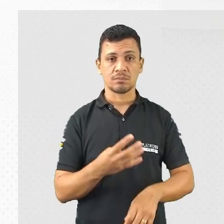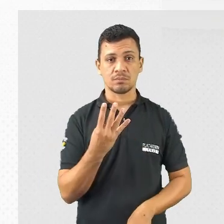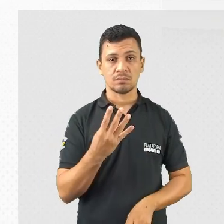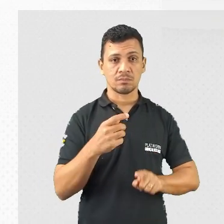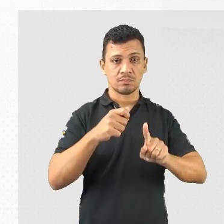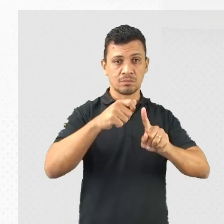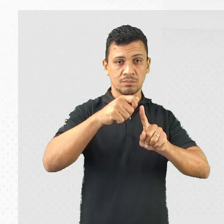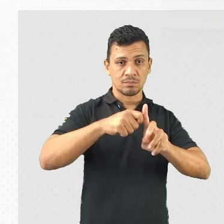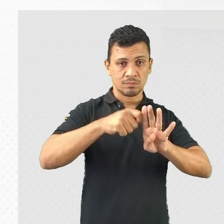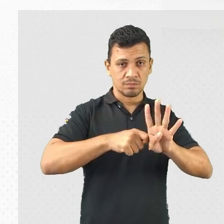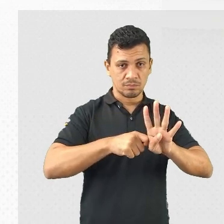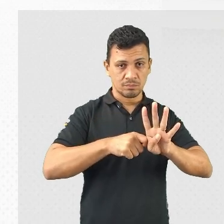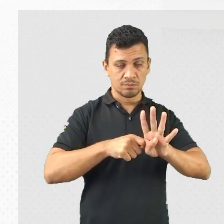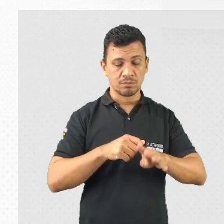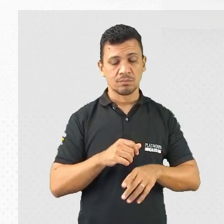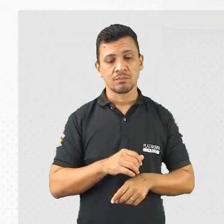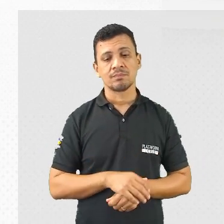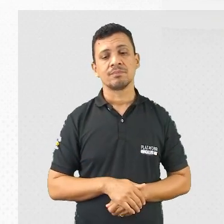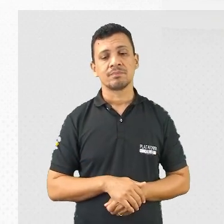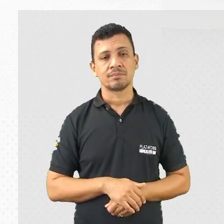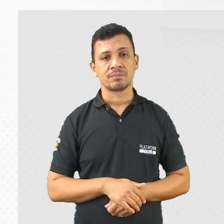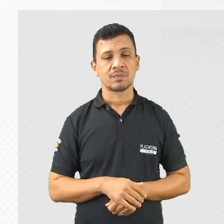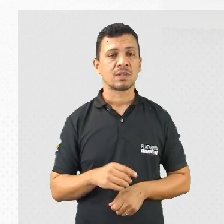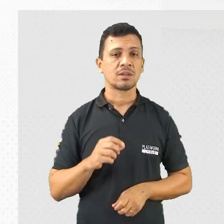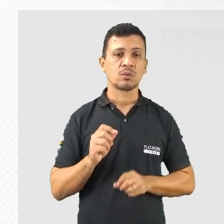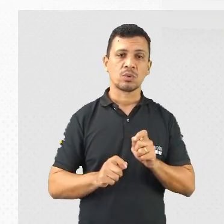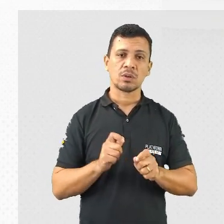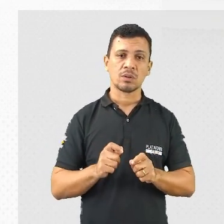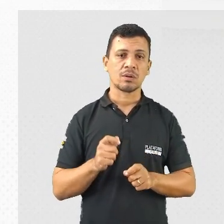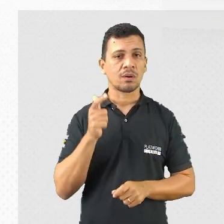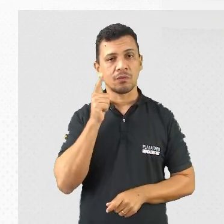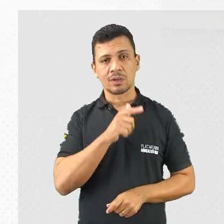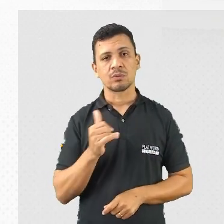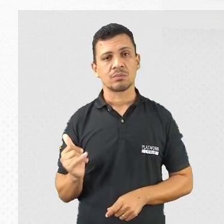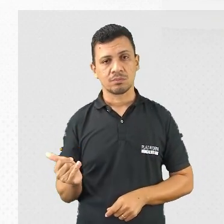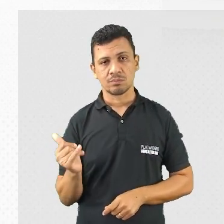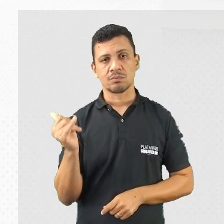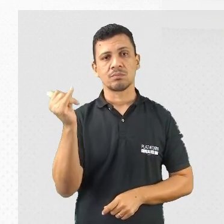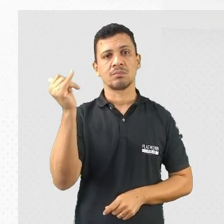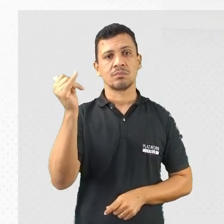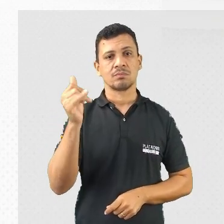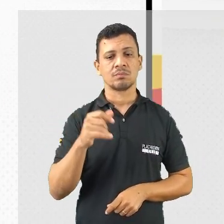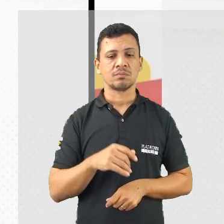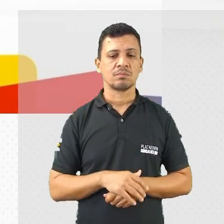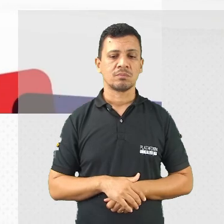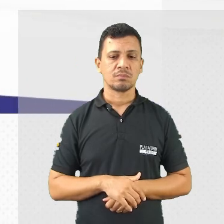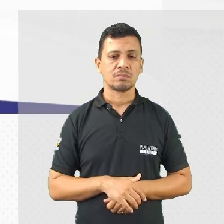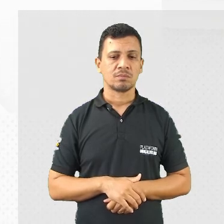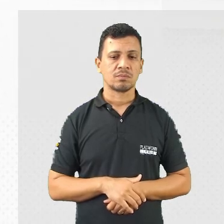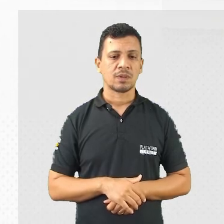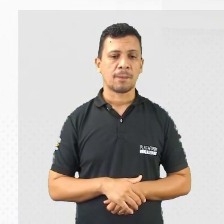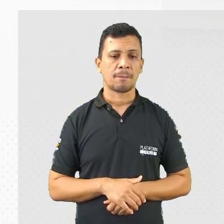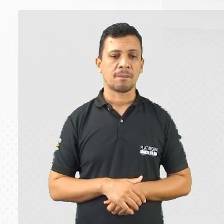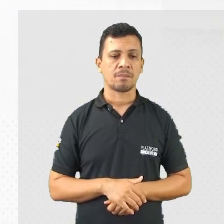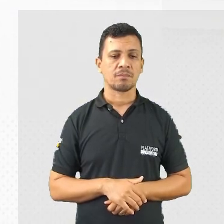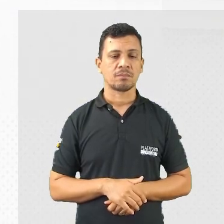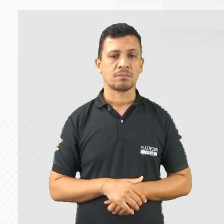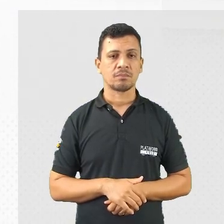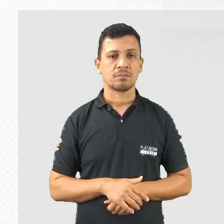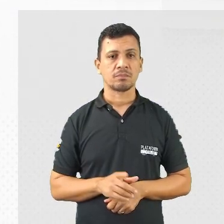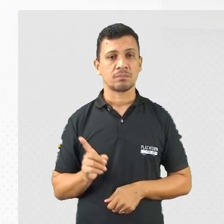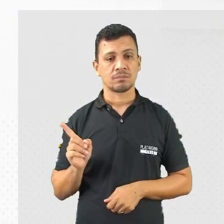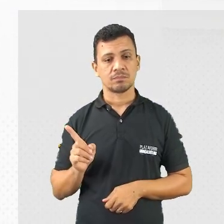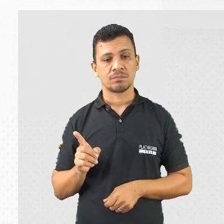Quanto maior o valor, maior o prazo, mais juros você tem. Certo? Vamos para a